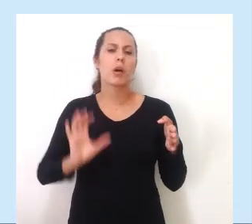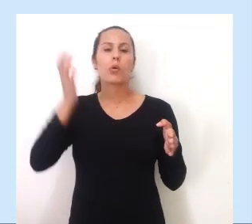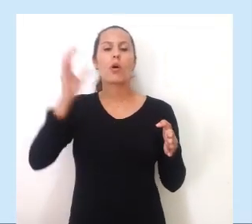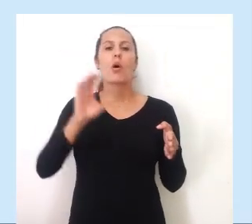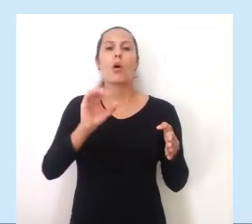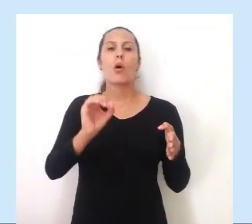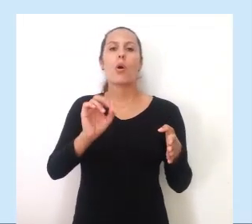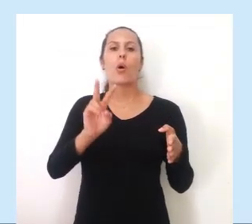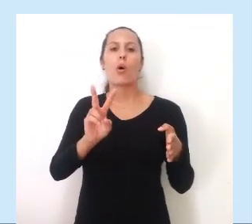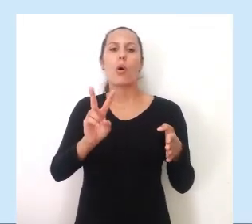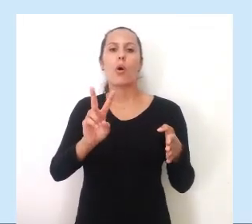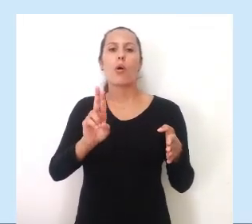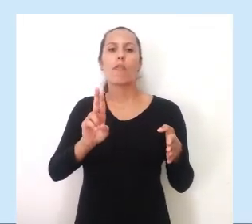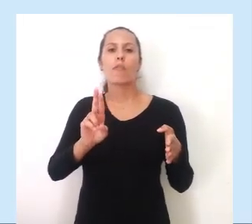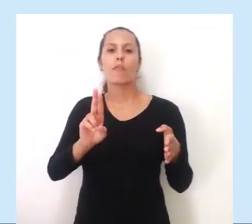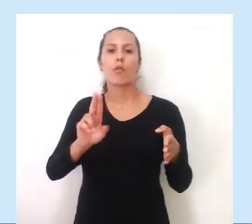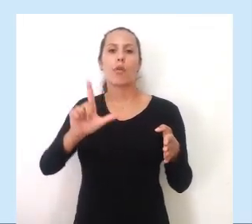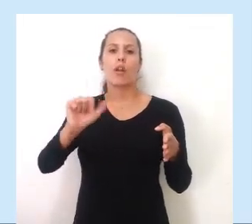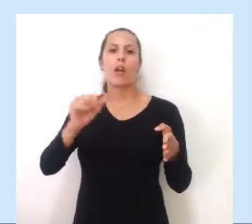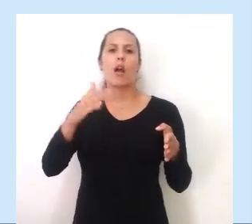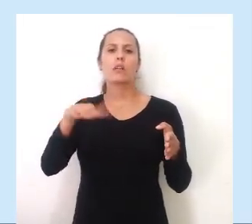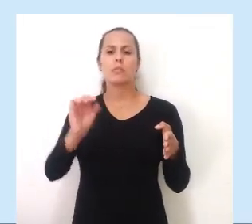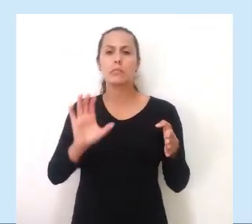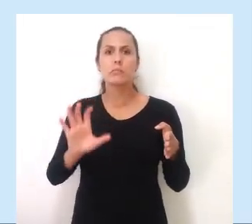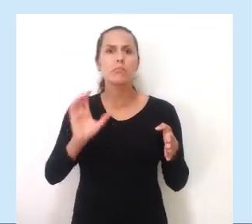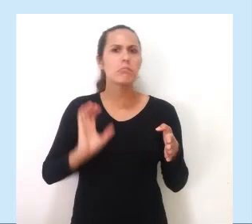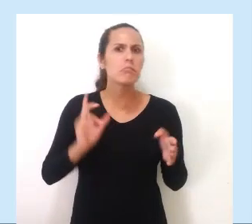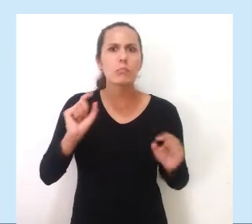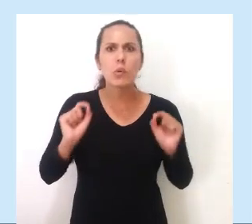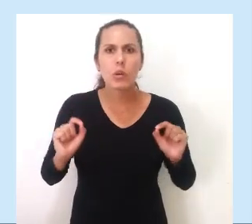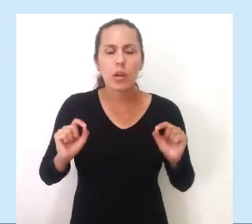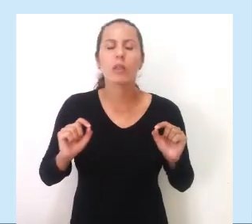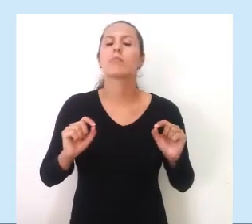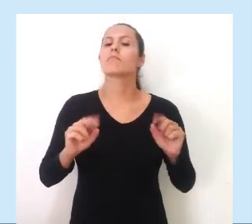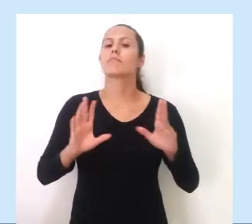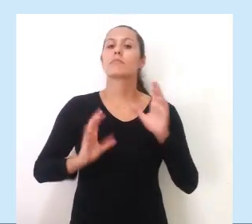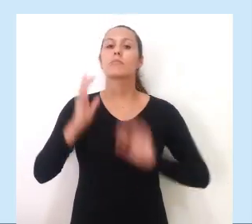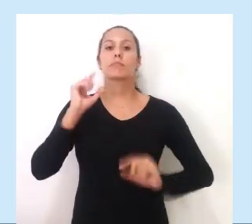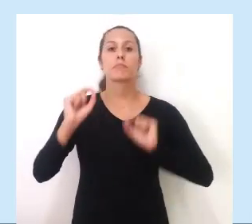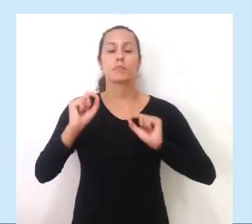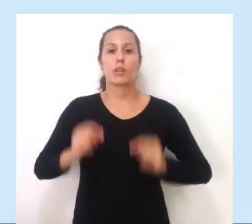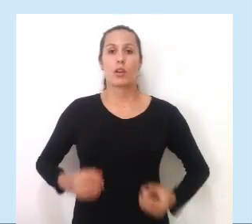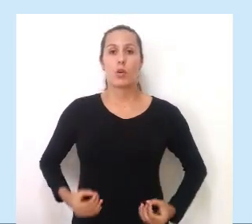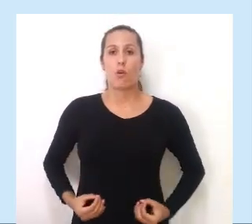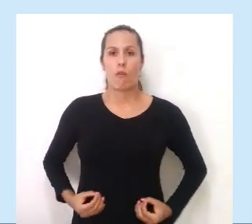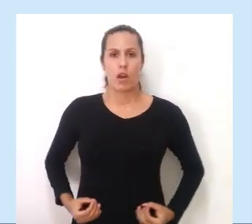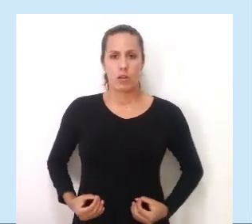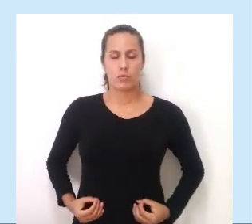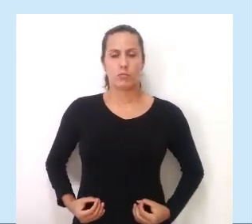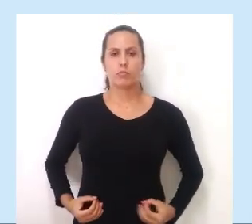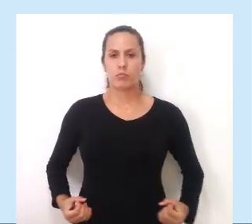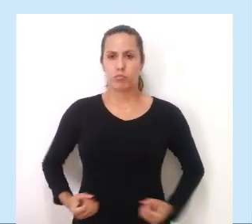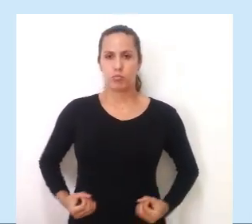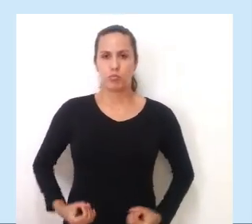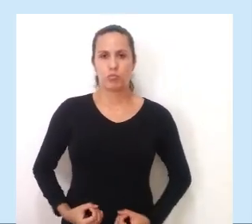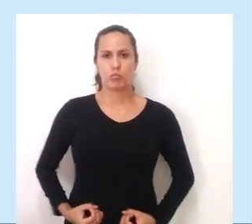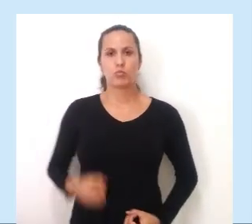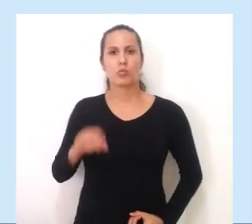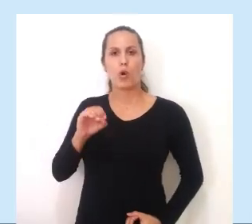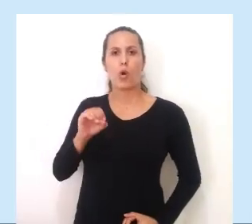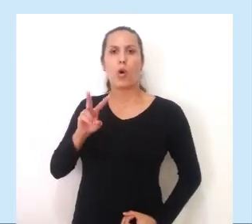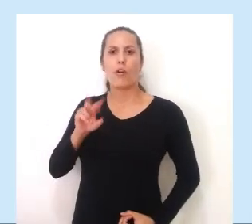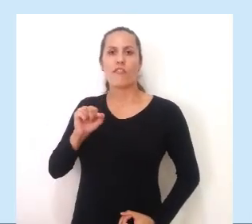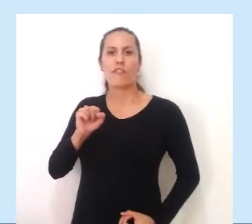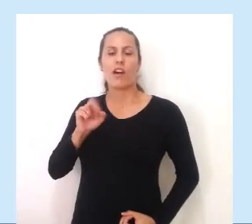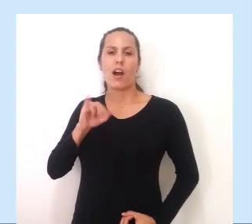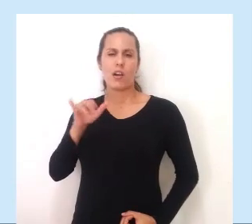que é ovulação, Dantas? Ovulação é quando o óvulo, ele sai do ovário. Vocês